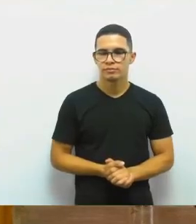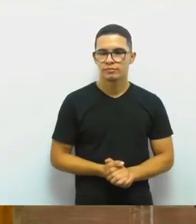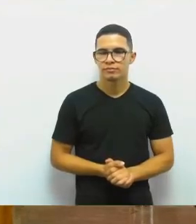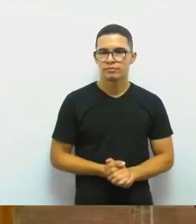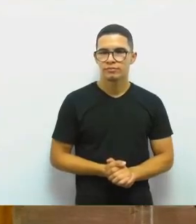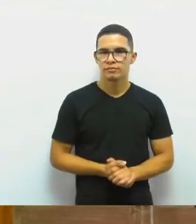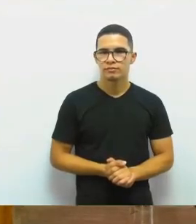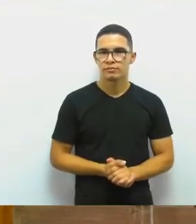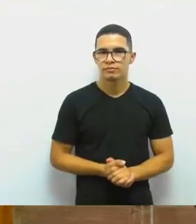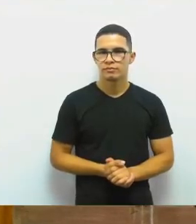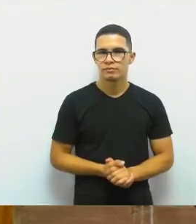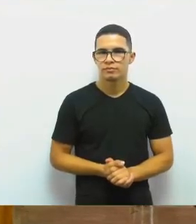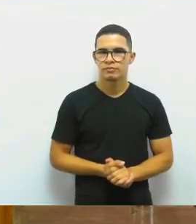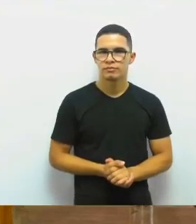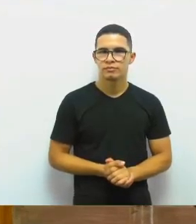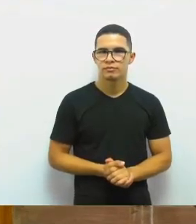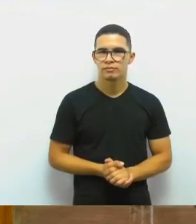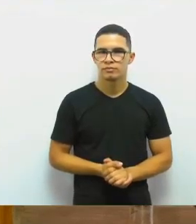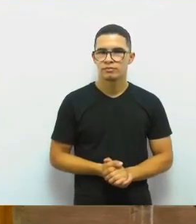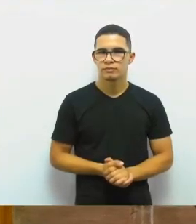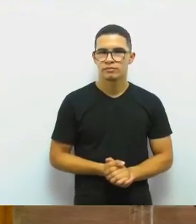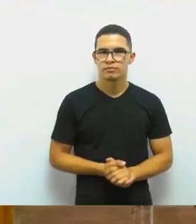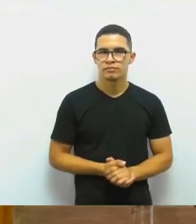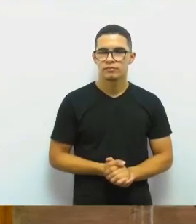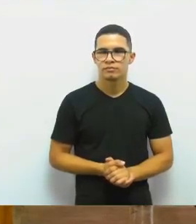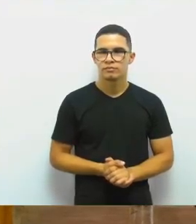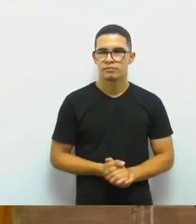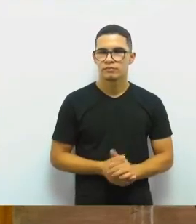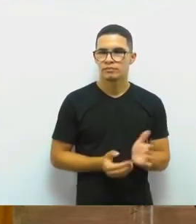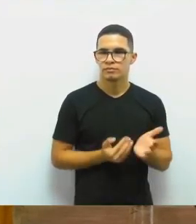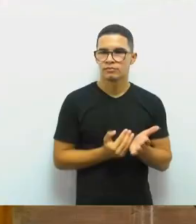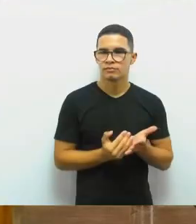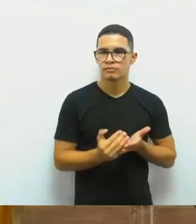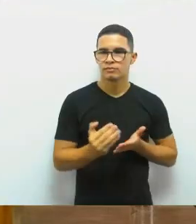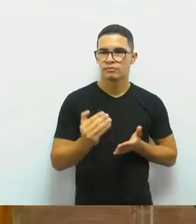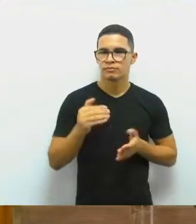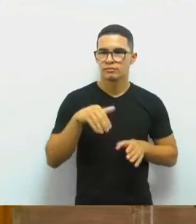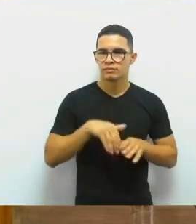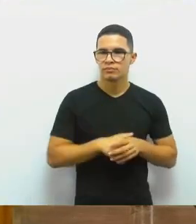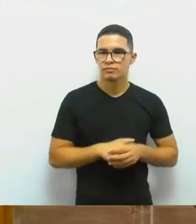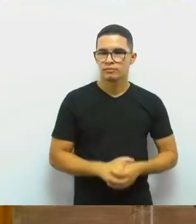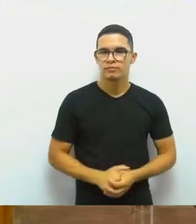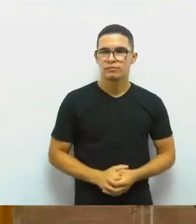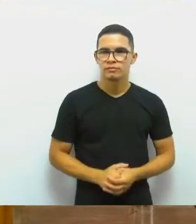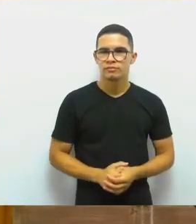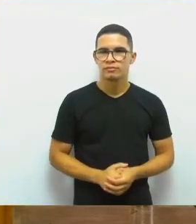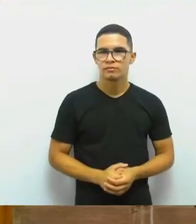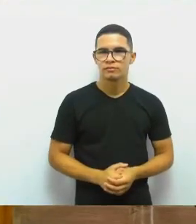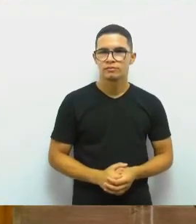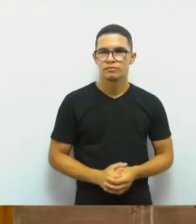lidas pelo primeiro secretário. Em discussão, em votação, votação aberta.